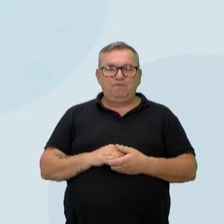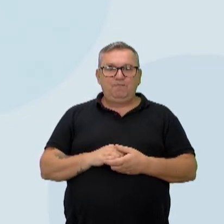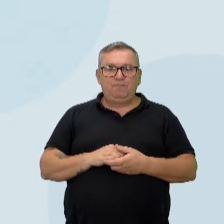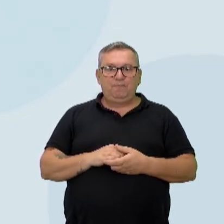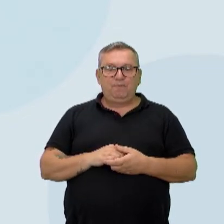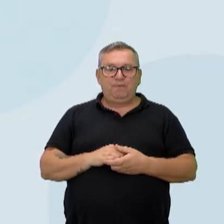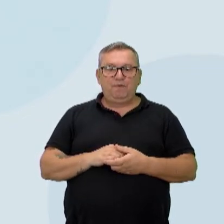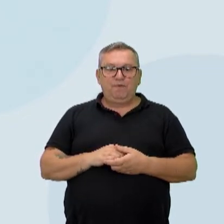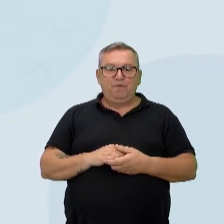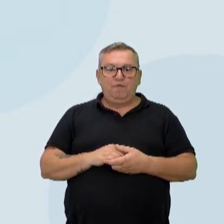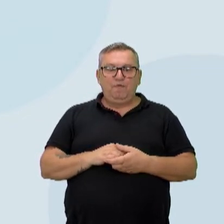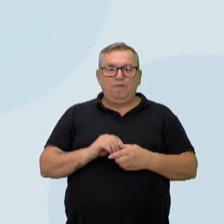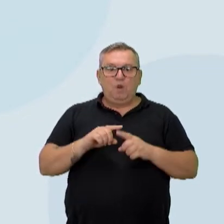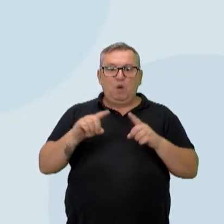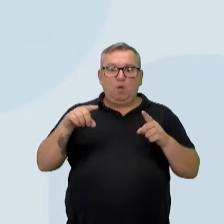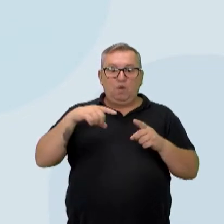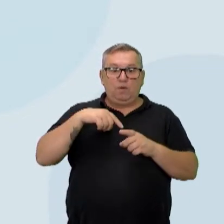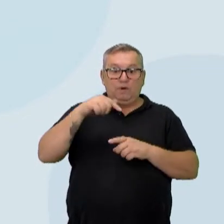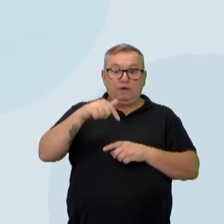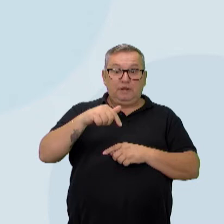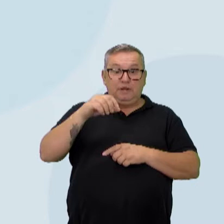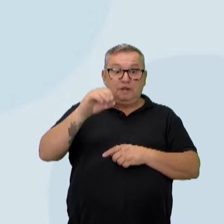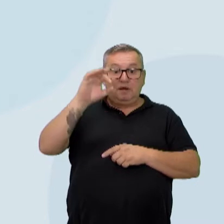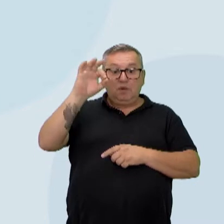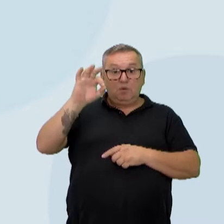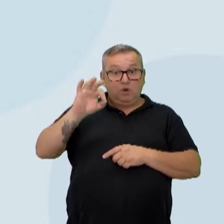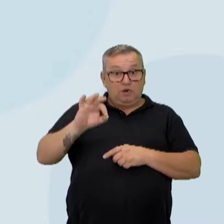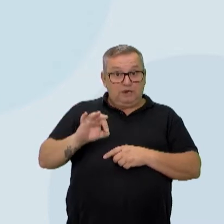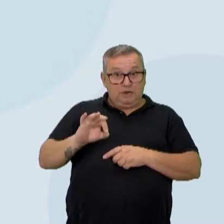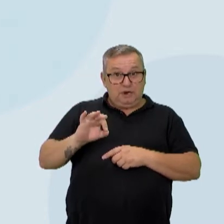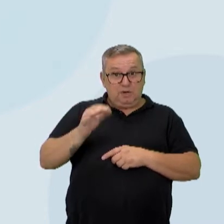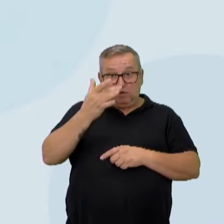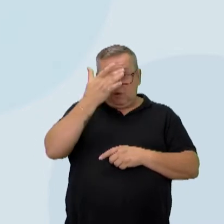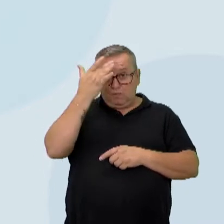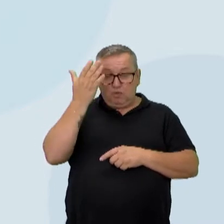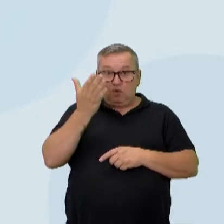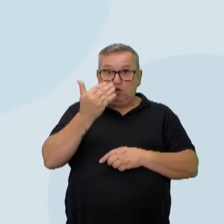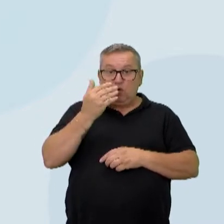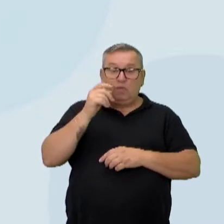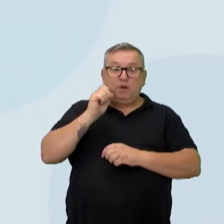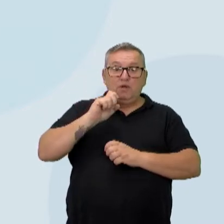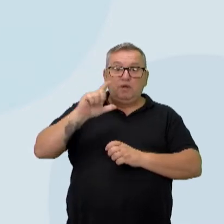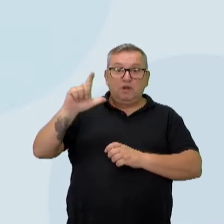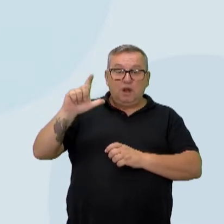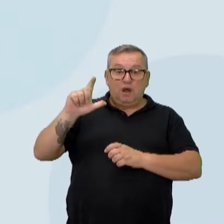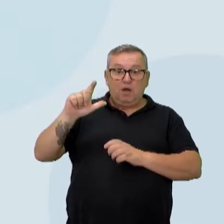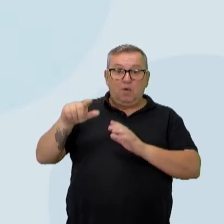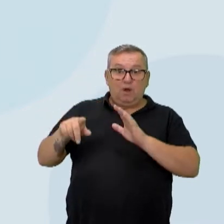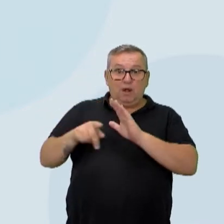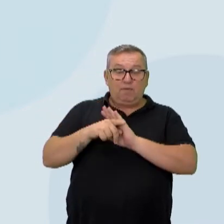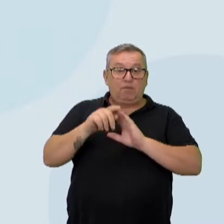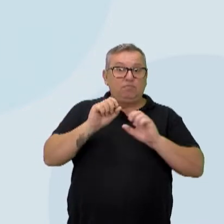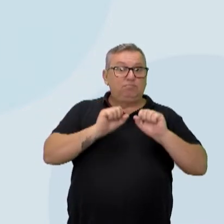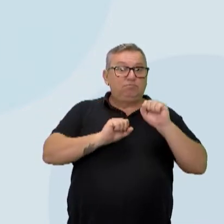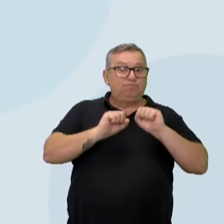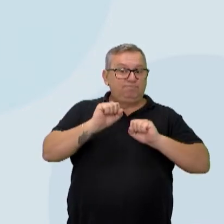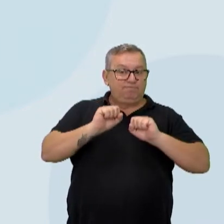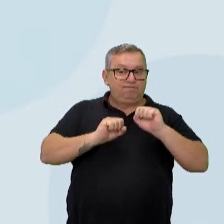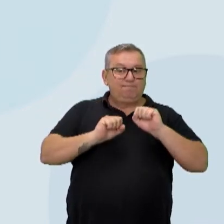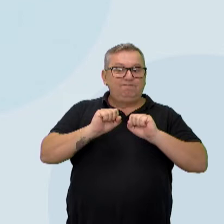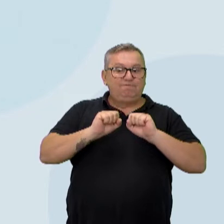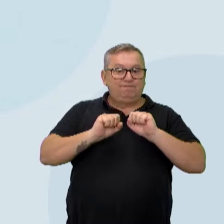Como cerca de 70% do sódio ingerido na dieta do brasileiro médio vem dos alimentos industrializados,